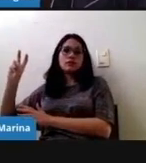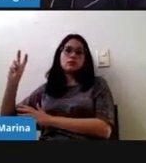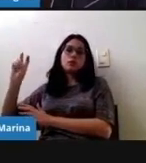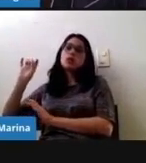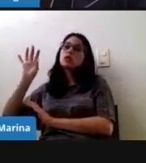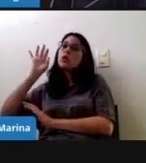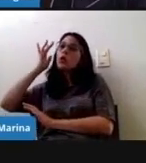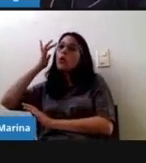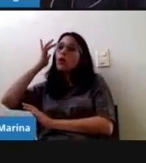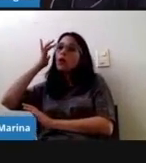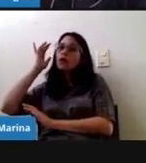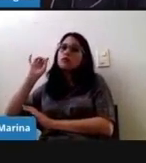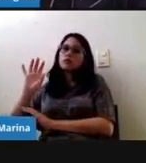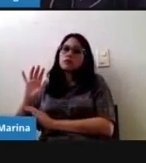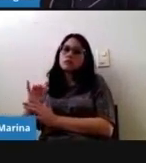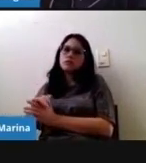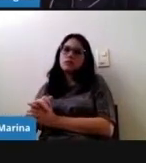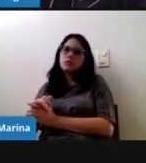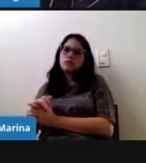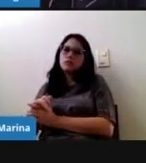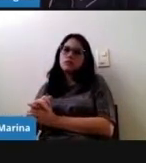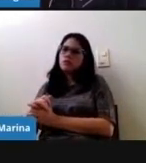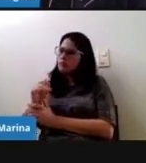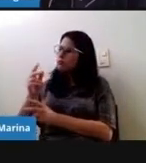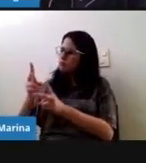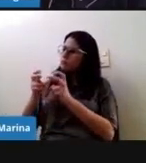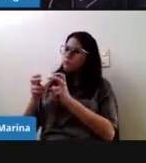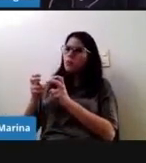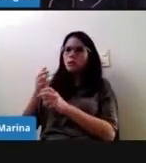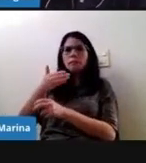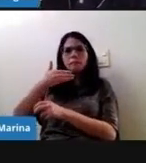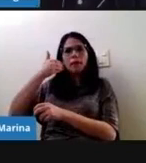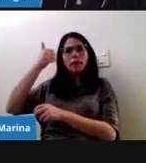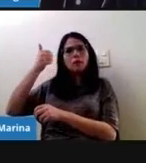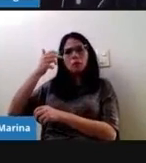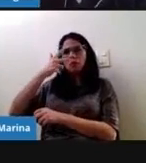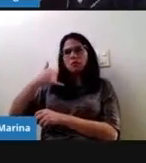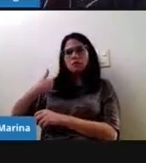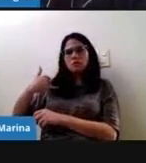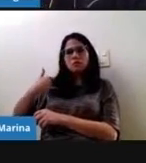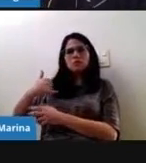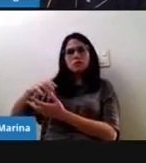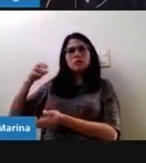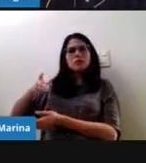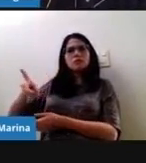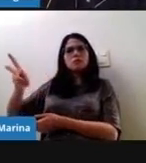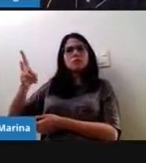né, que melhora essa expectativa no mundo como um todo, tá?